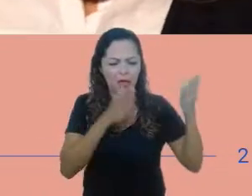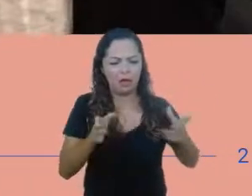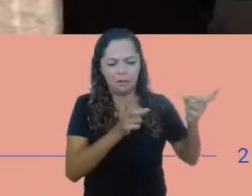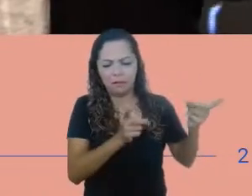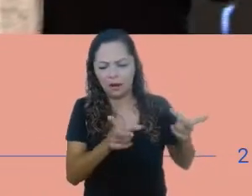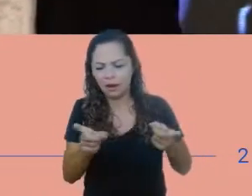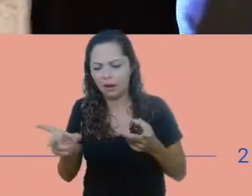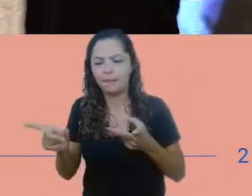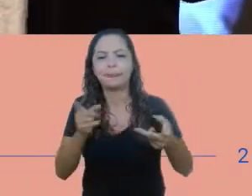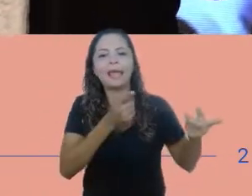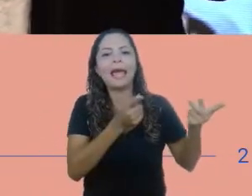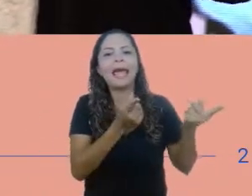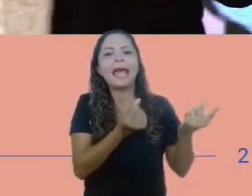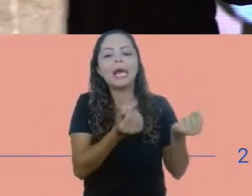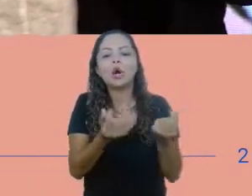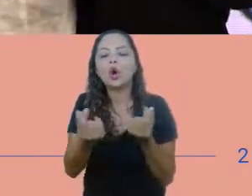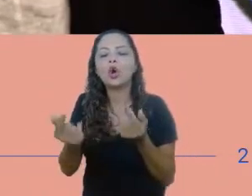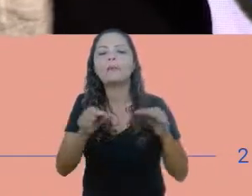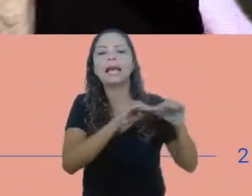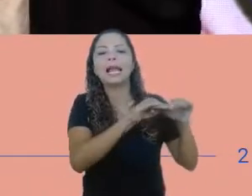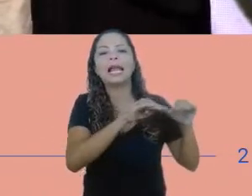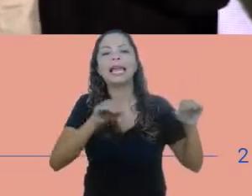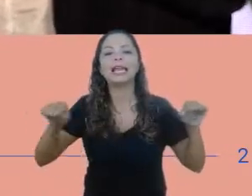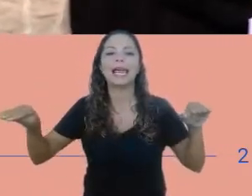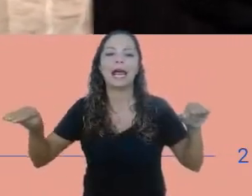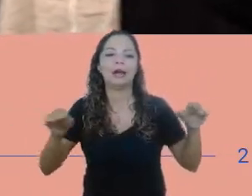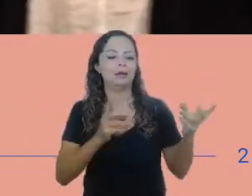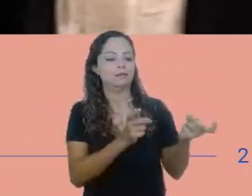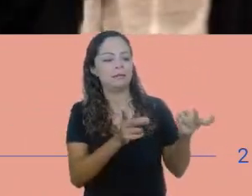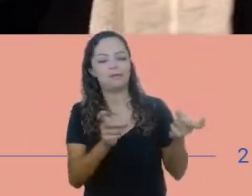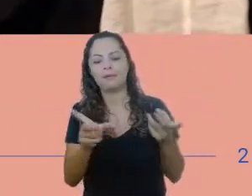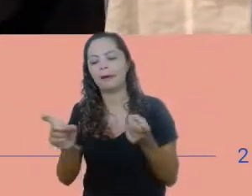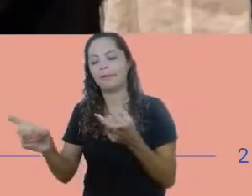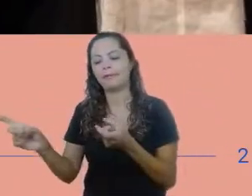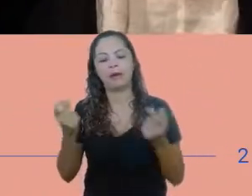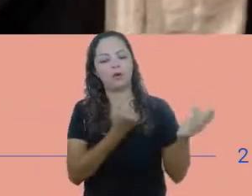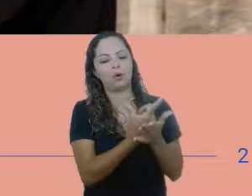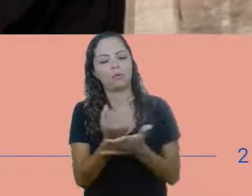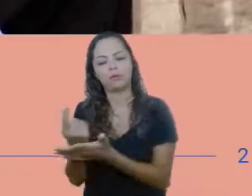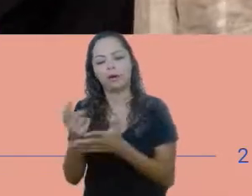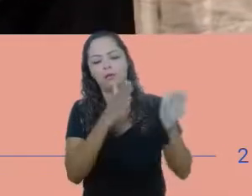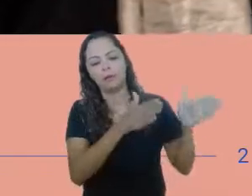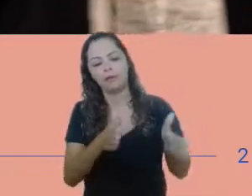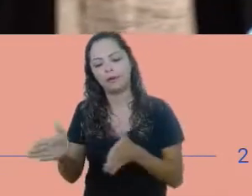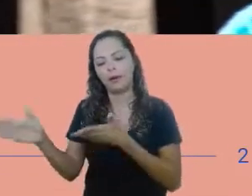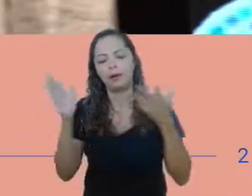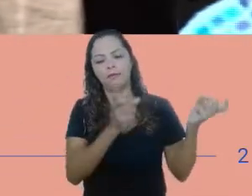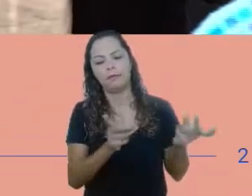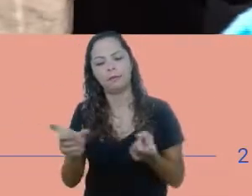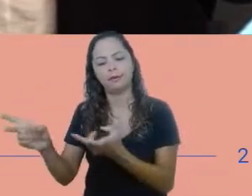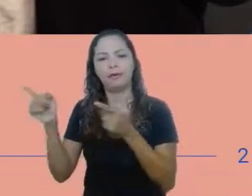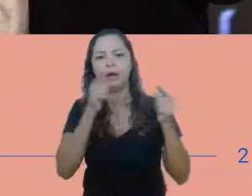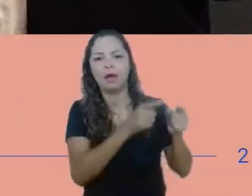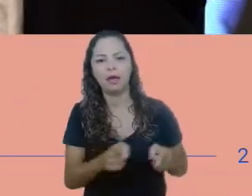do nosso contexto do nosso dia a dia eu adoro o trabalho do Fotógrafo